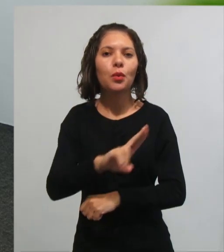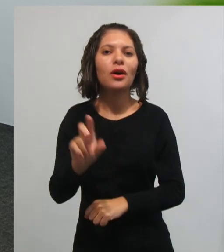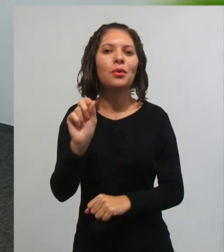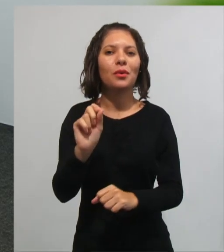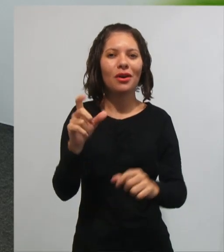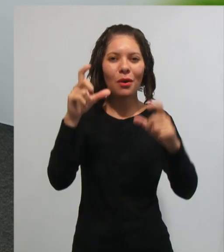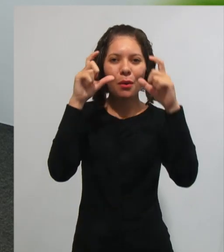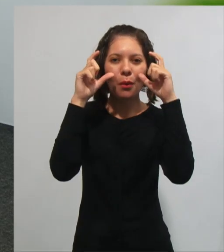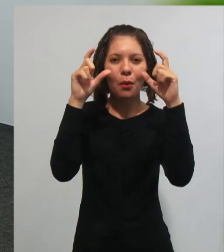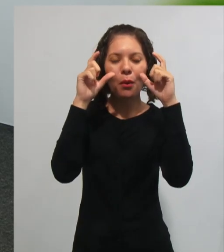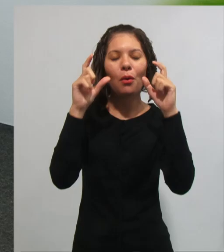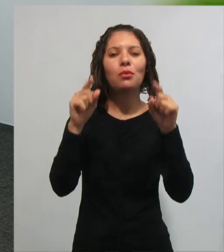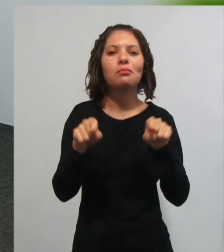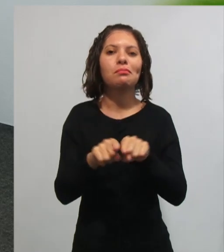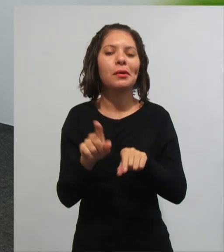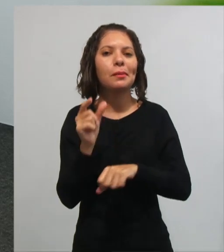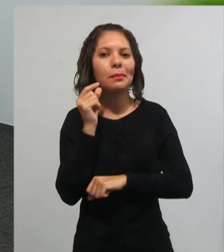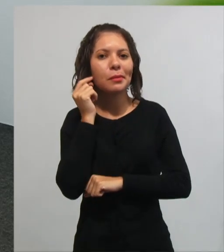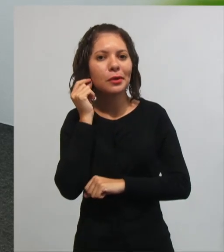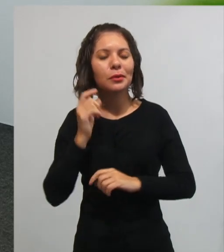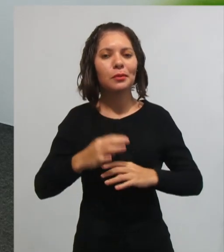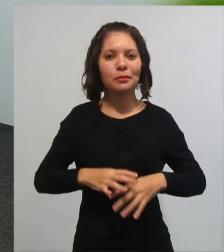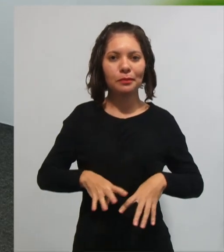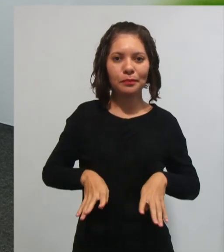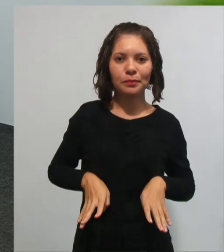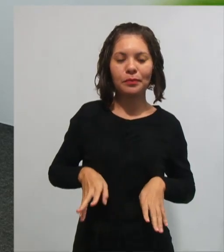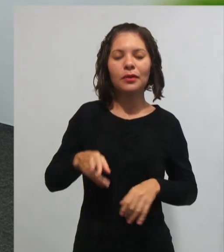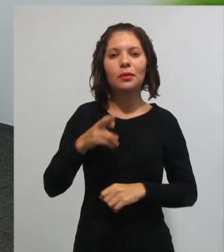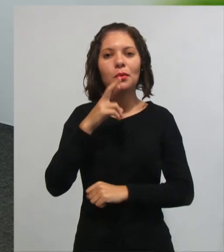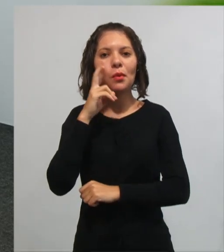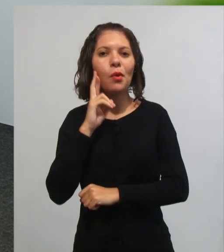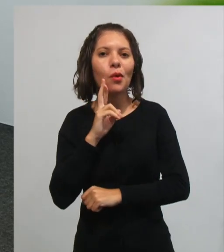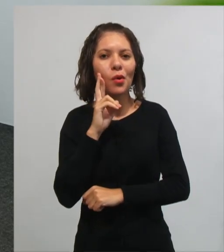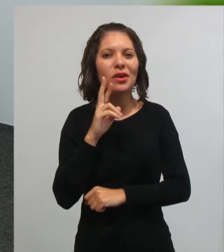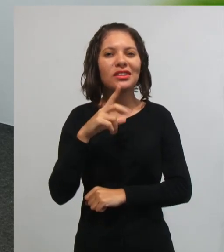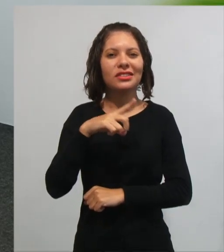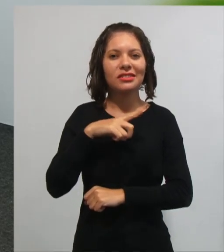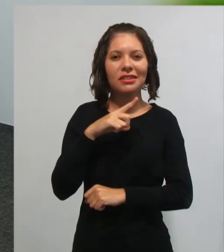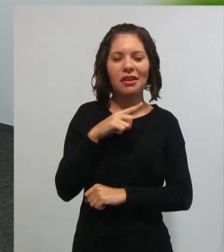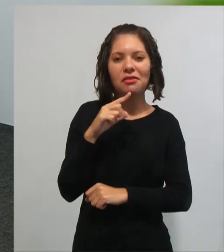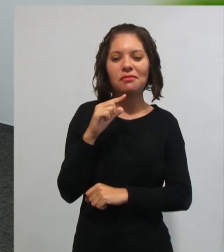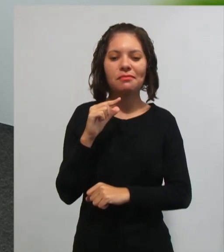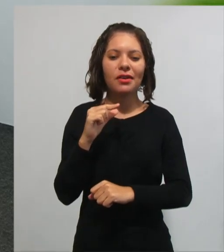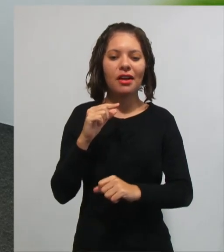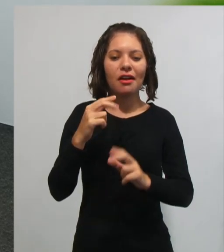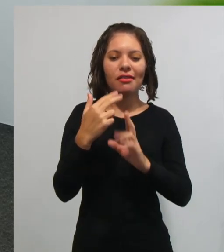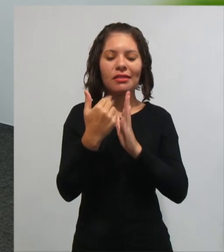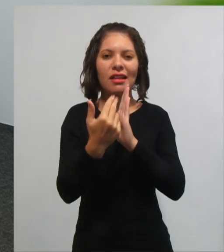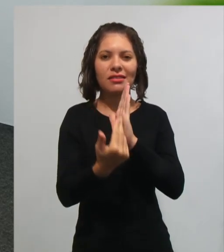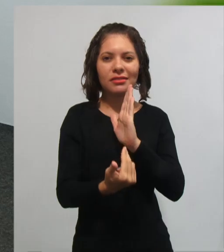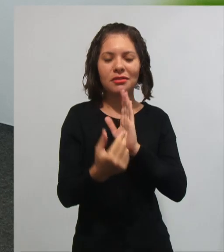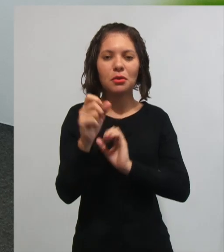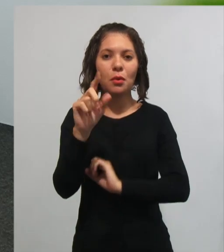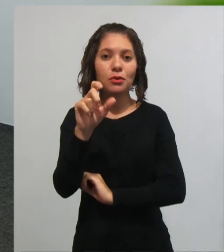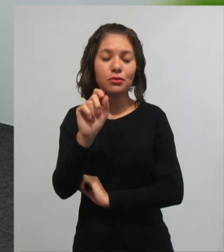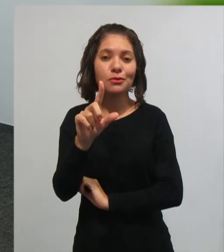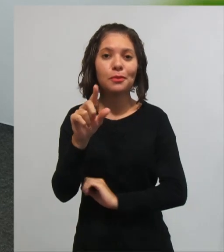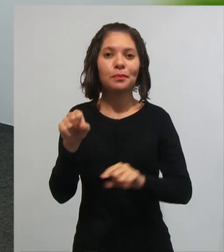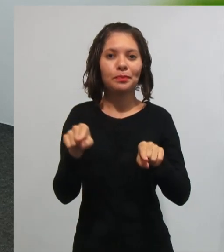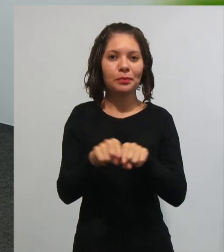mediana, cabelos até o ombro, na cor castanho escuro, estou usando óculos, estou usando um brinco, eu estou com um